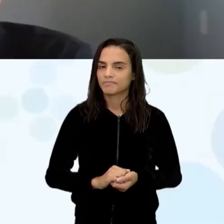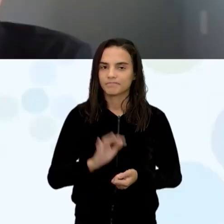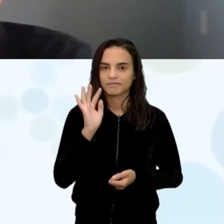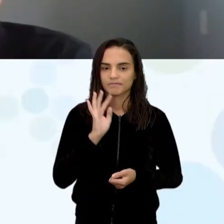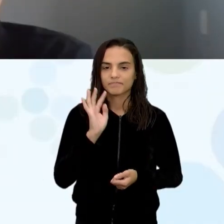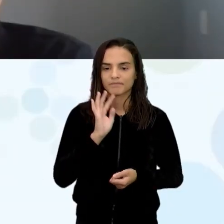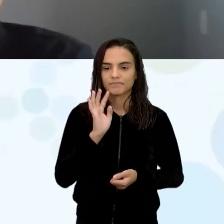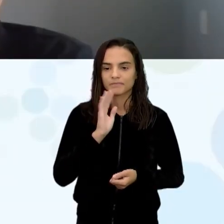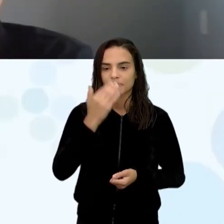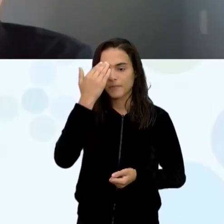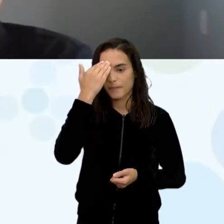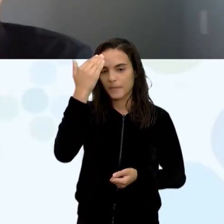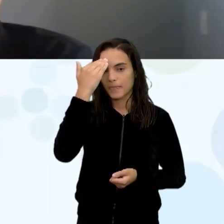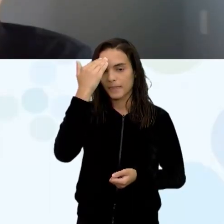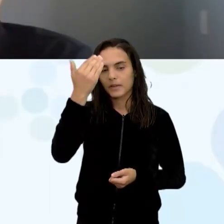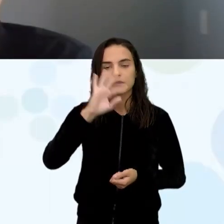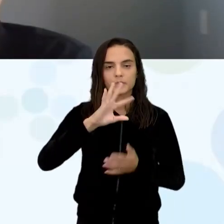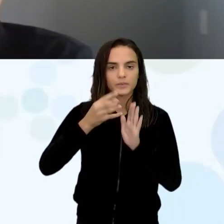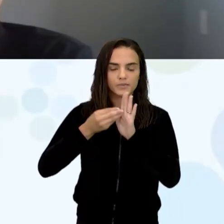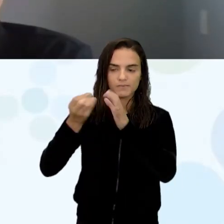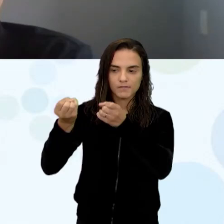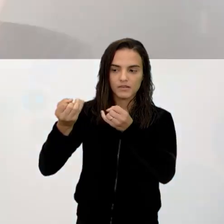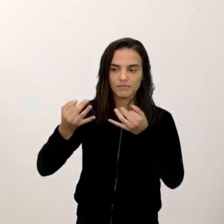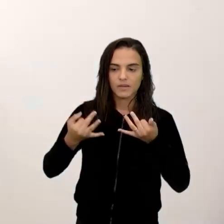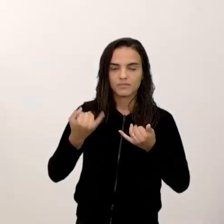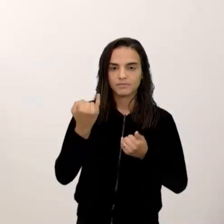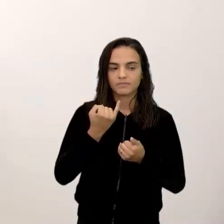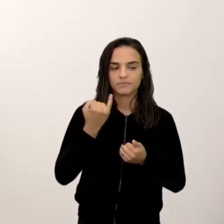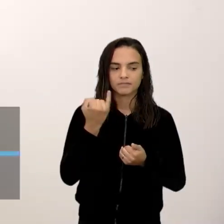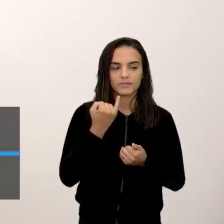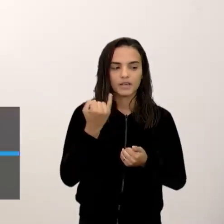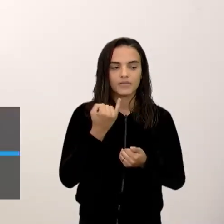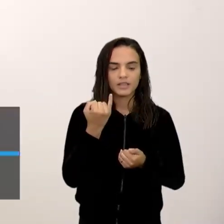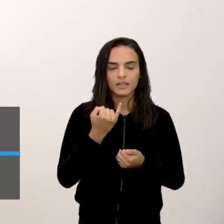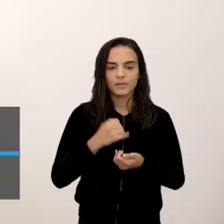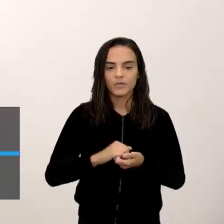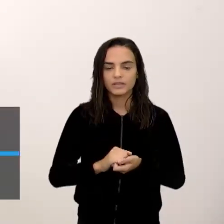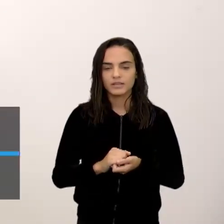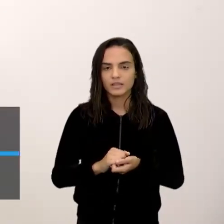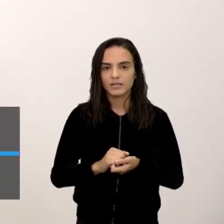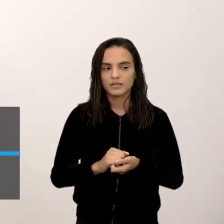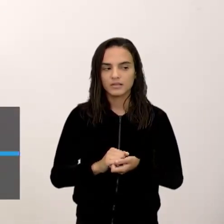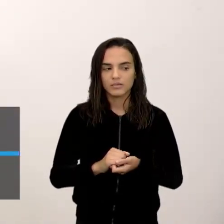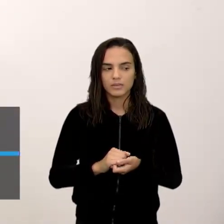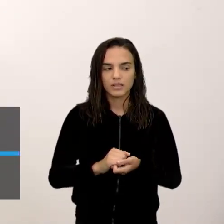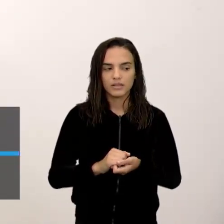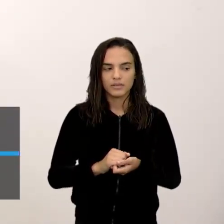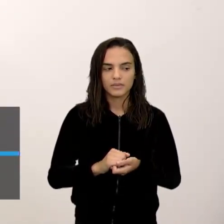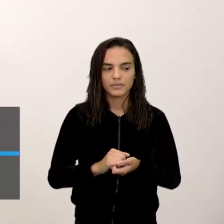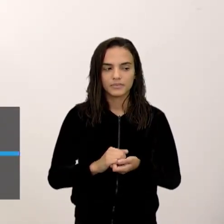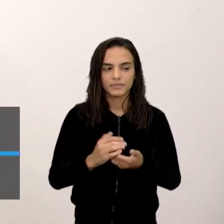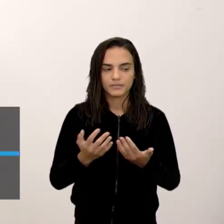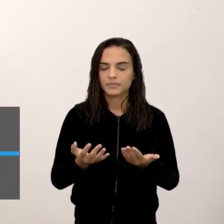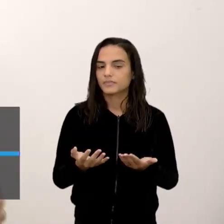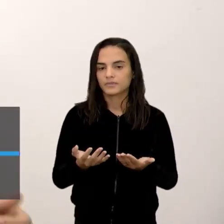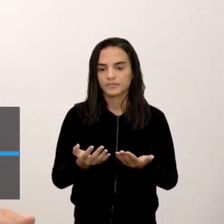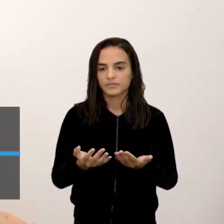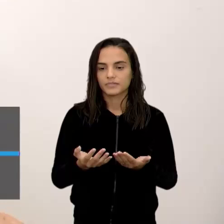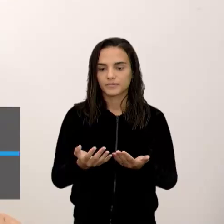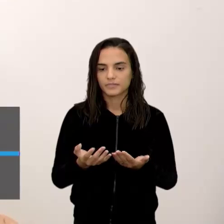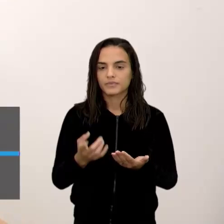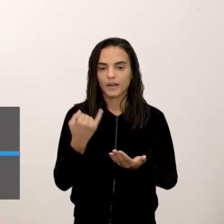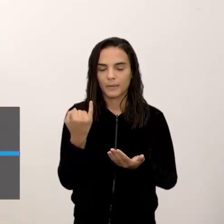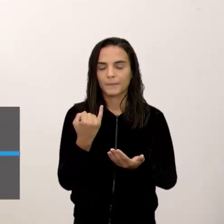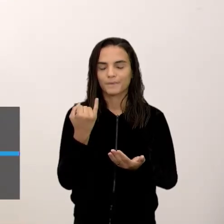Legal. Obrigado pelos seus esclarecimentos, Cauê. É muito importante a gente ouvir de você, né, enquanto lugar de fala. Essa representatividade é